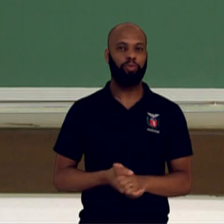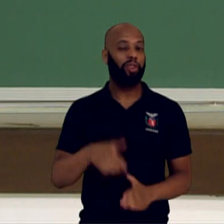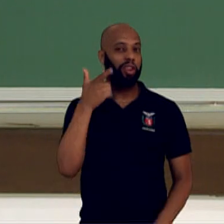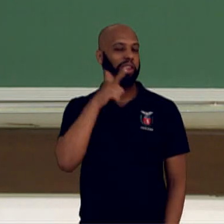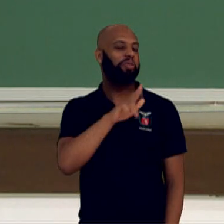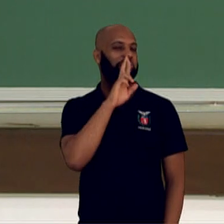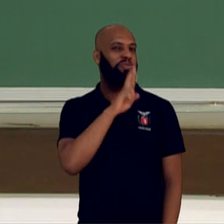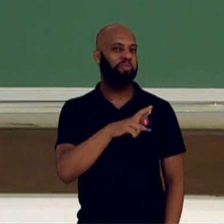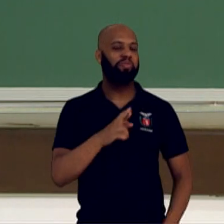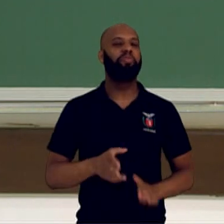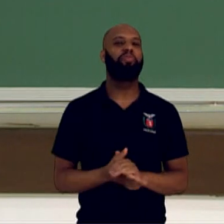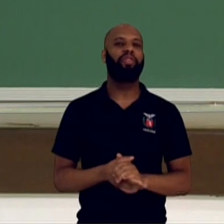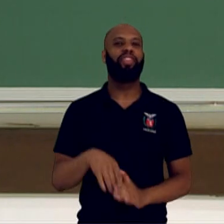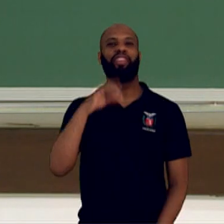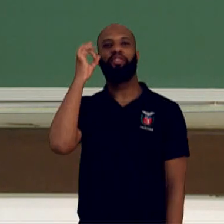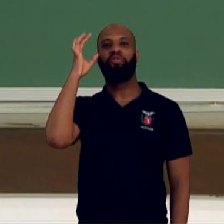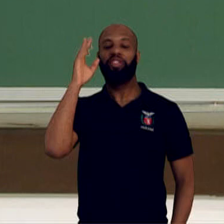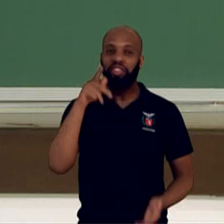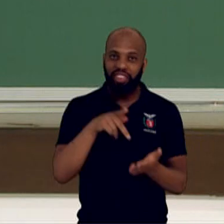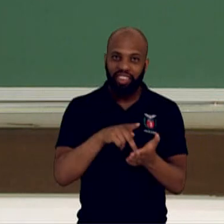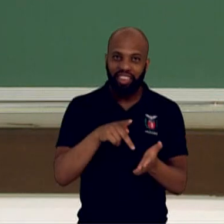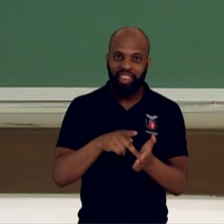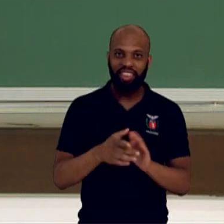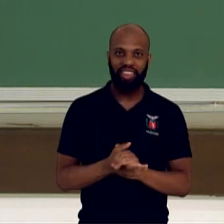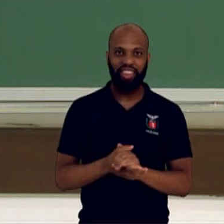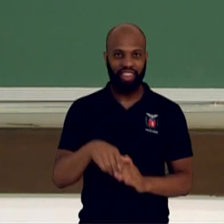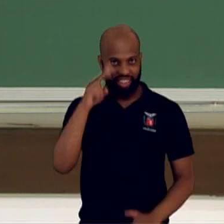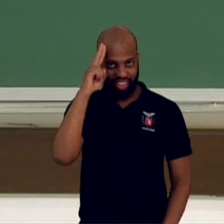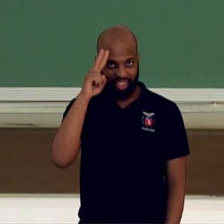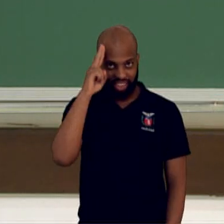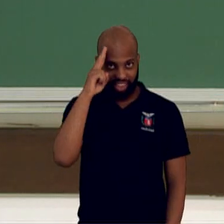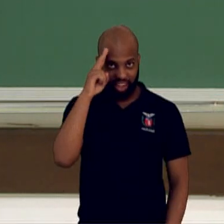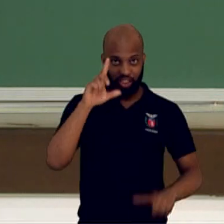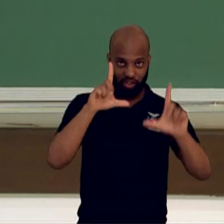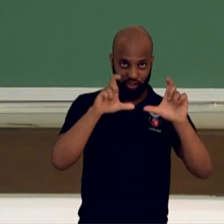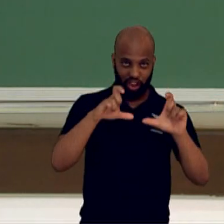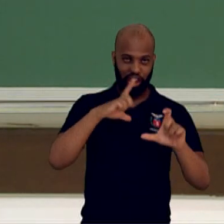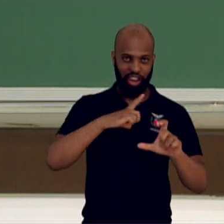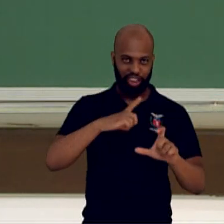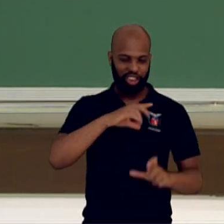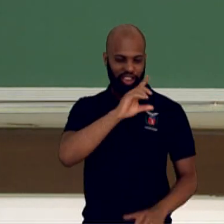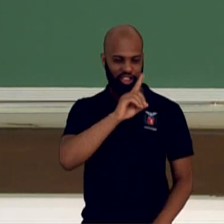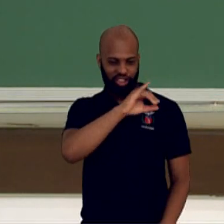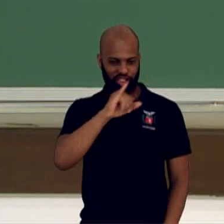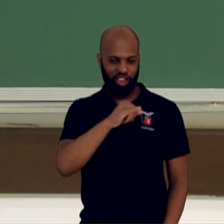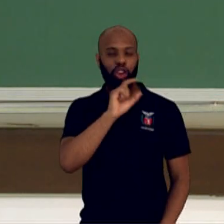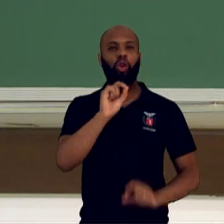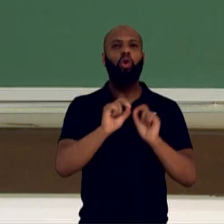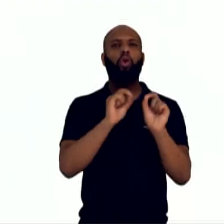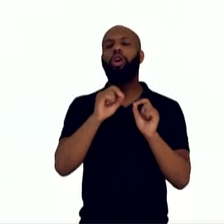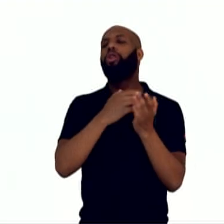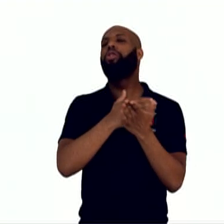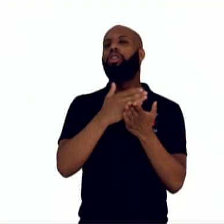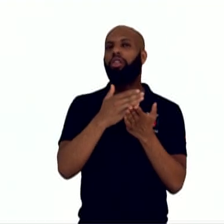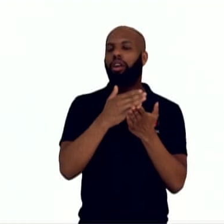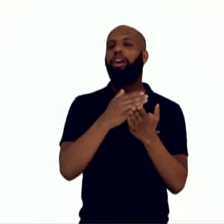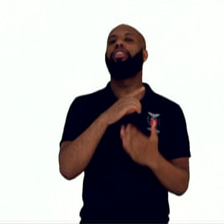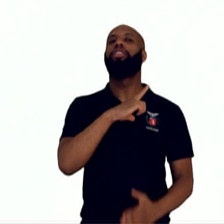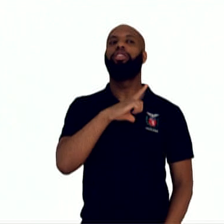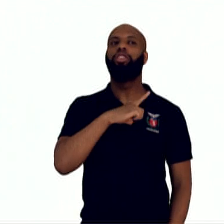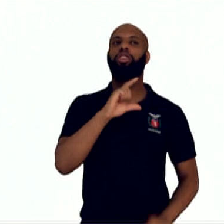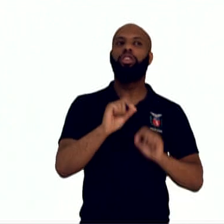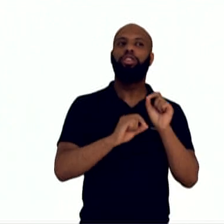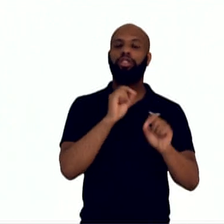Conseguiram responder? Essa é fácil, né? Lembram da foto do lado do DJ Marlboro, né? O que ele incluiu, então? Ele